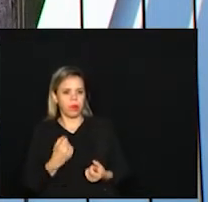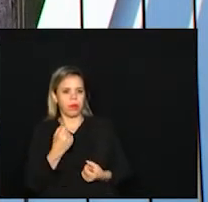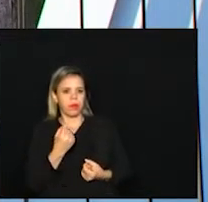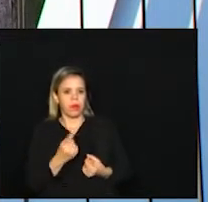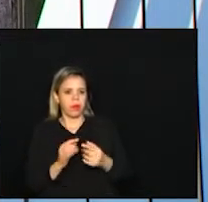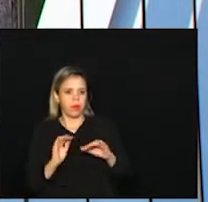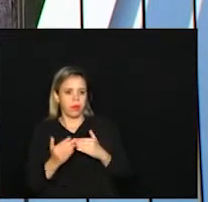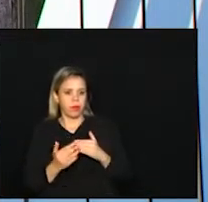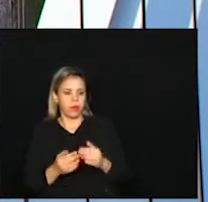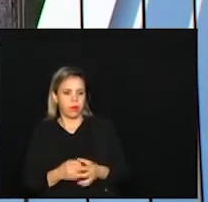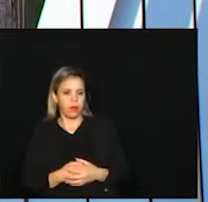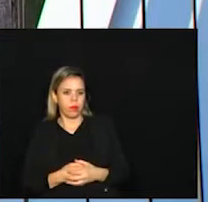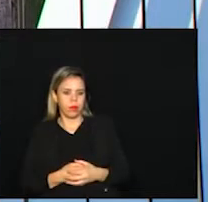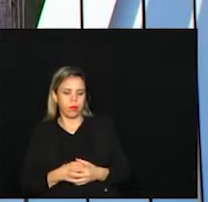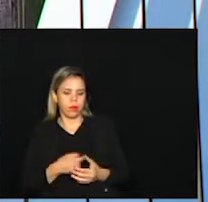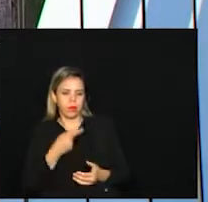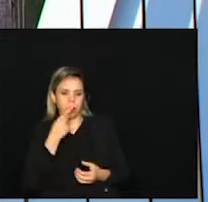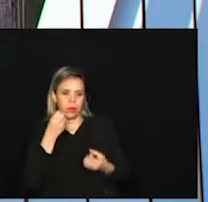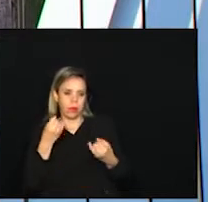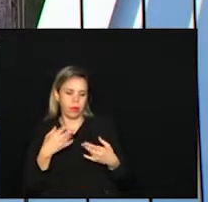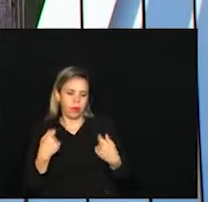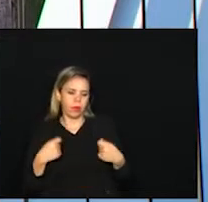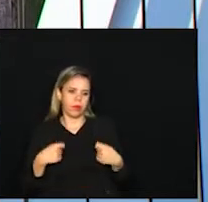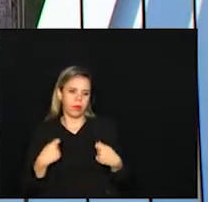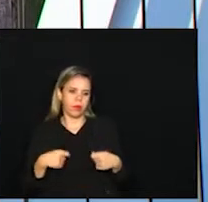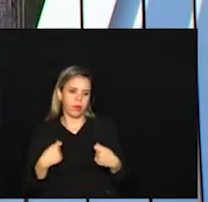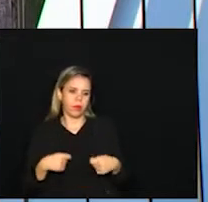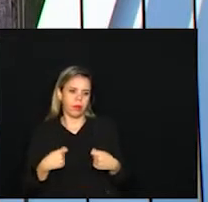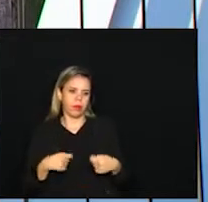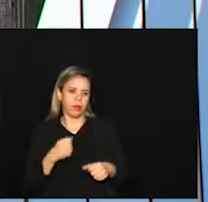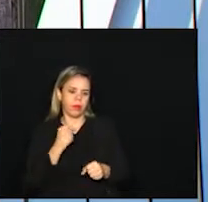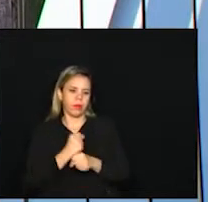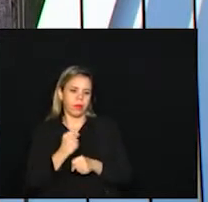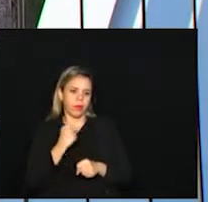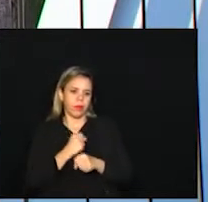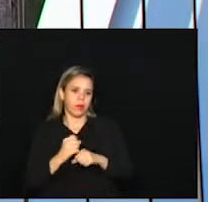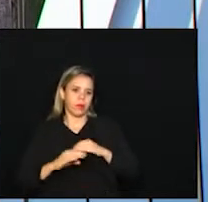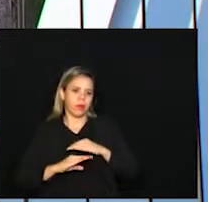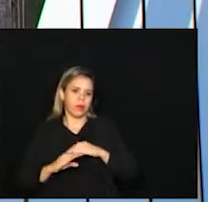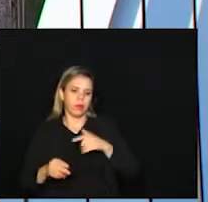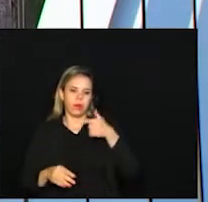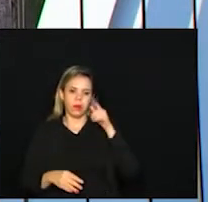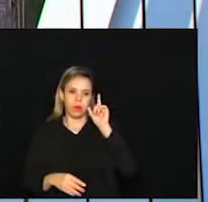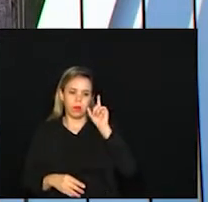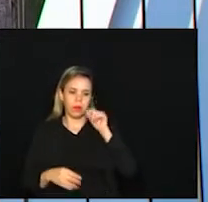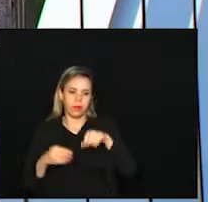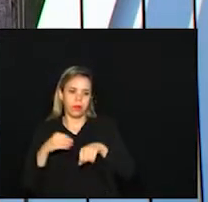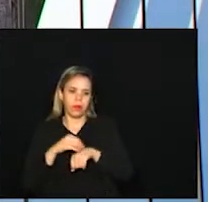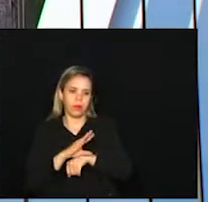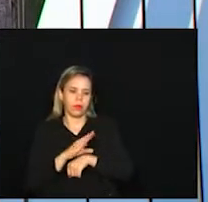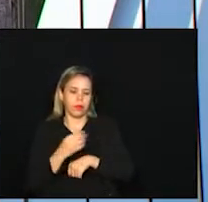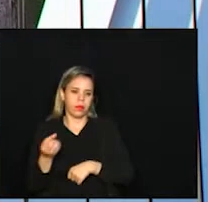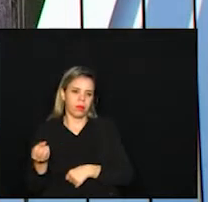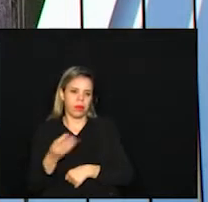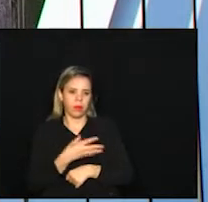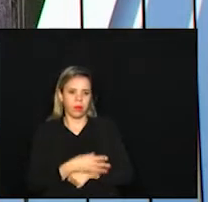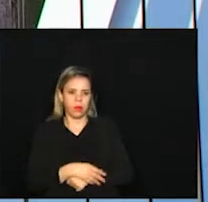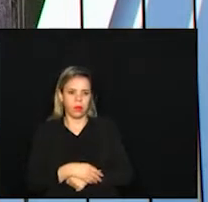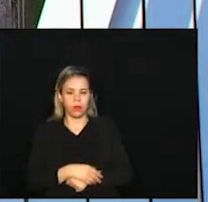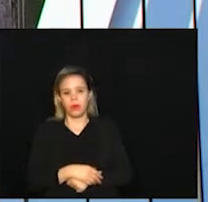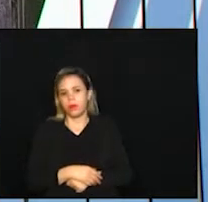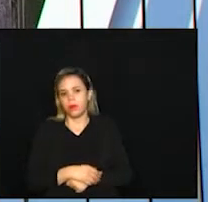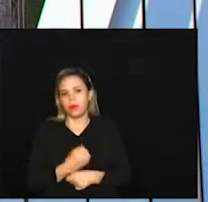alguns bairros que falaram da necessidade da pavimentação enfim ontem trouxeram um elemento novo